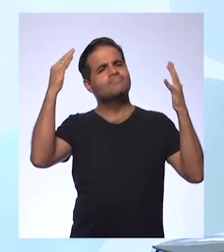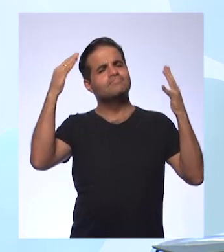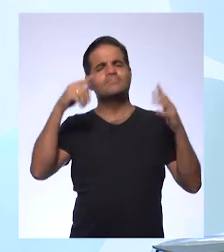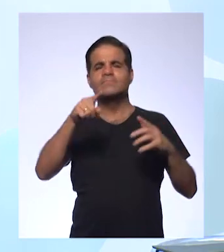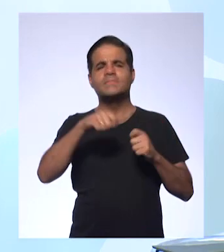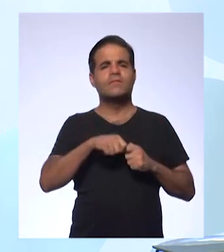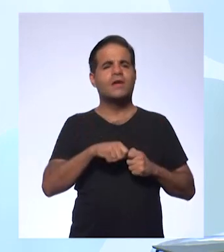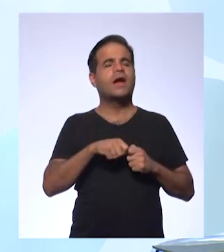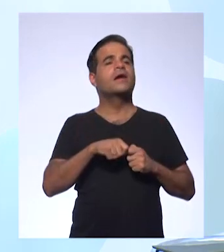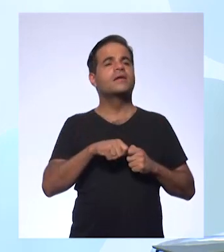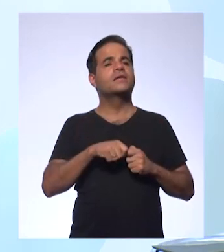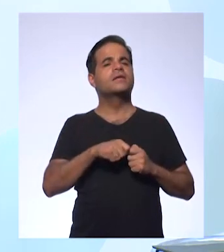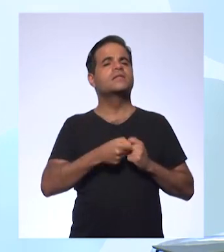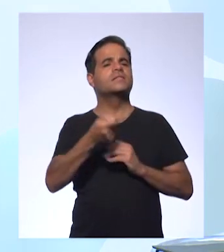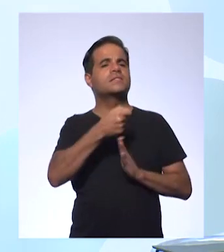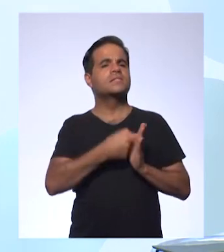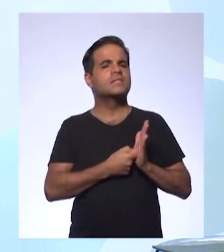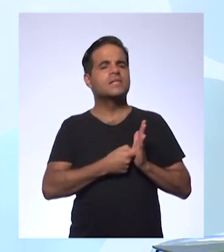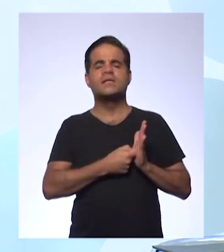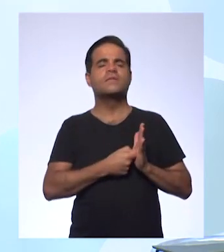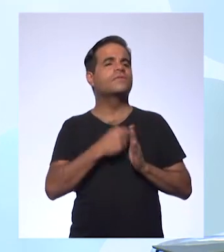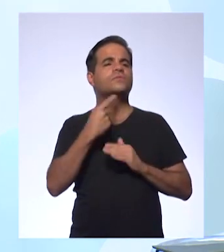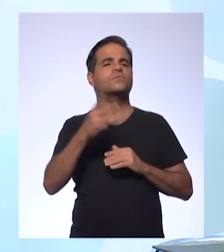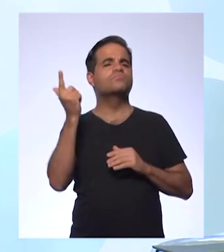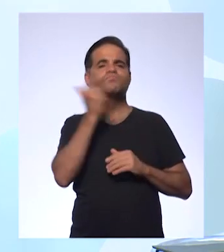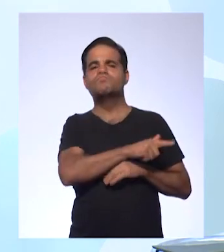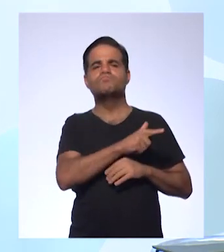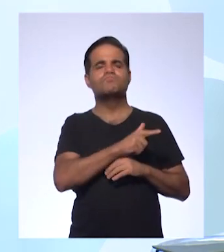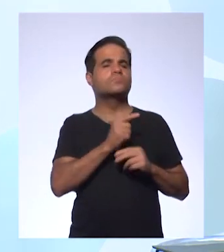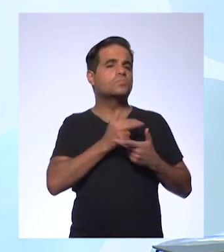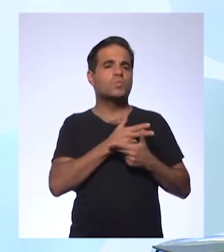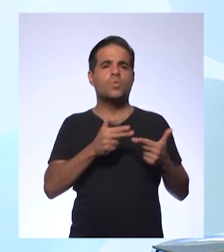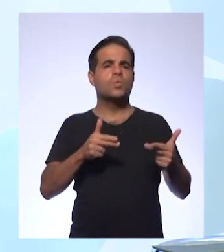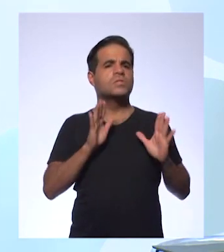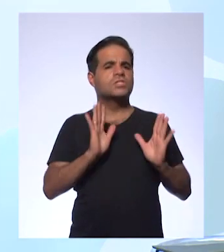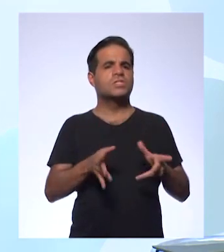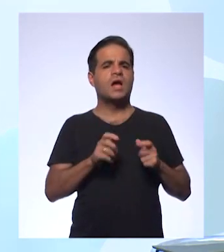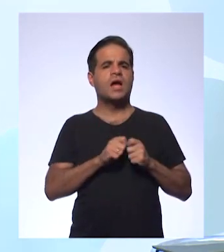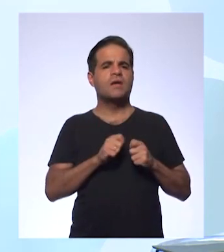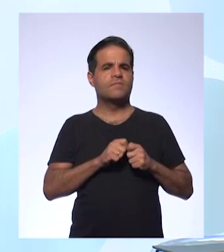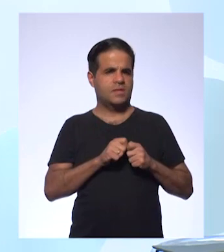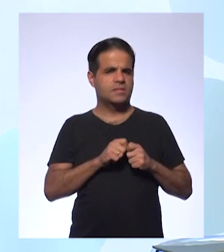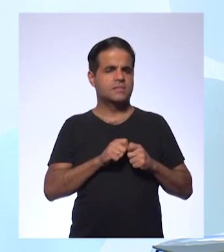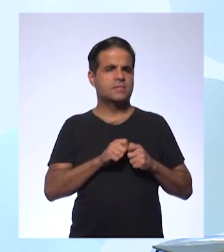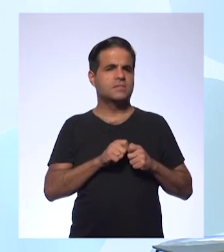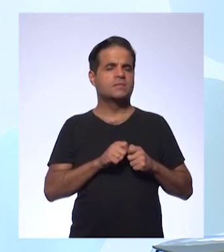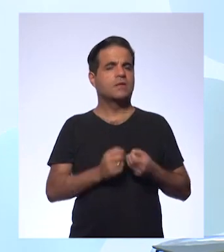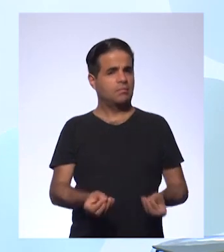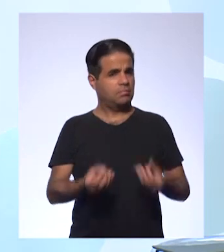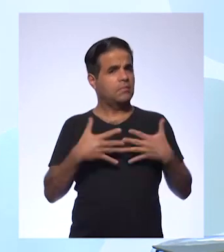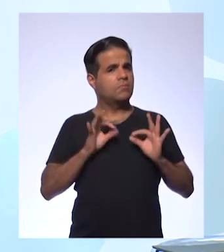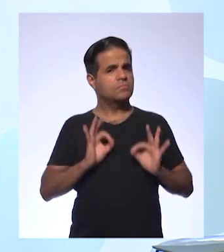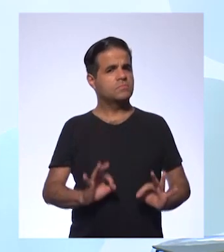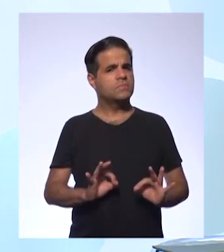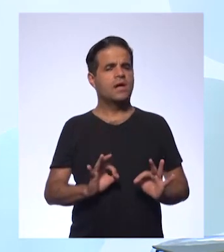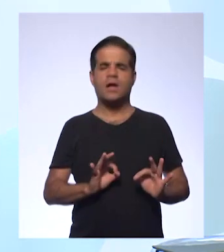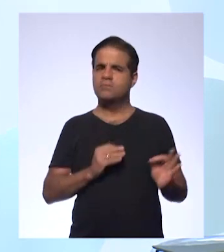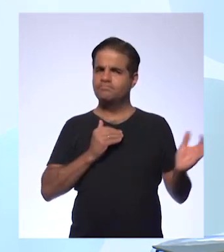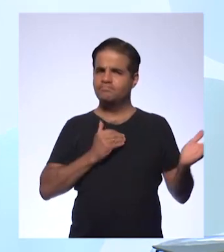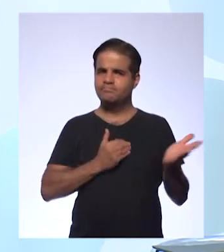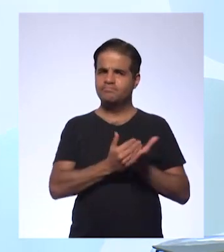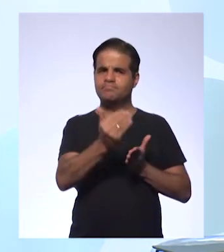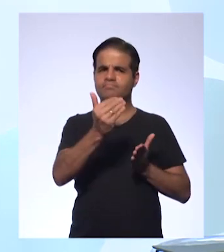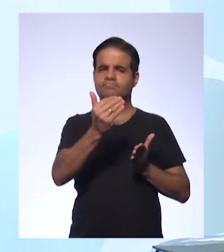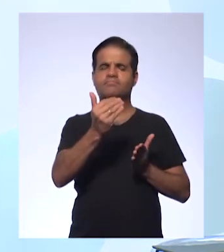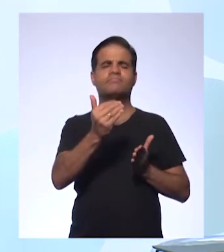você façam aí, escreva aí suas conquistas, coisas que vocês fizeram, que deu muito certo logo de início,